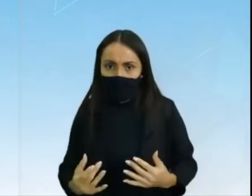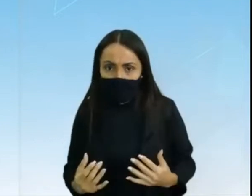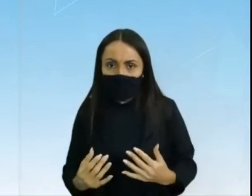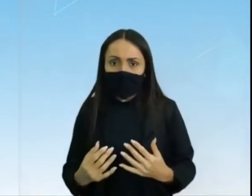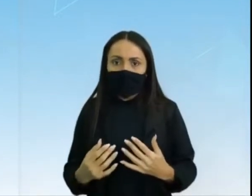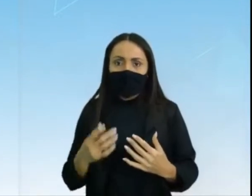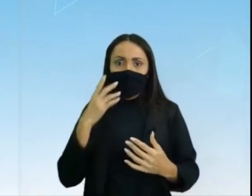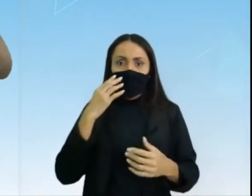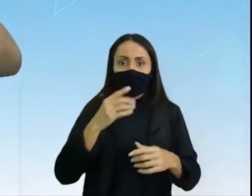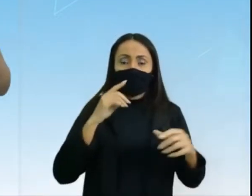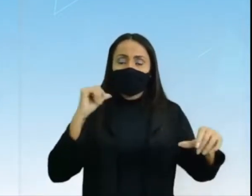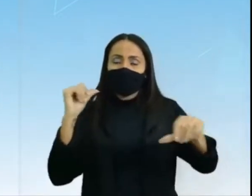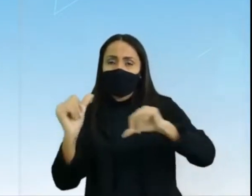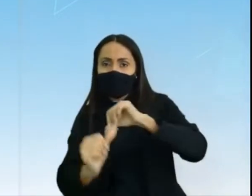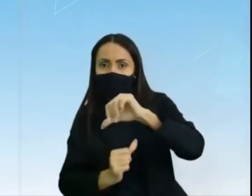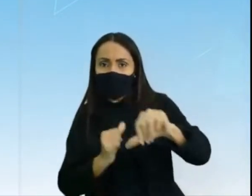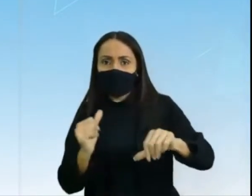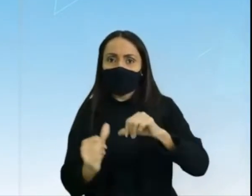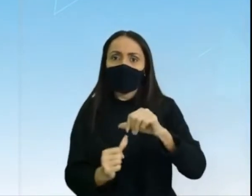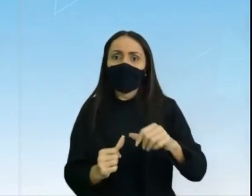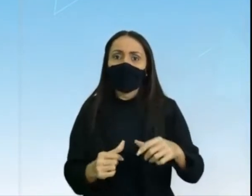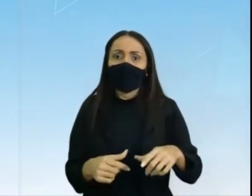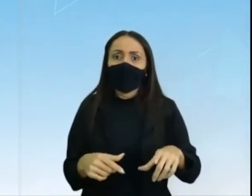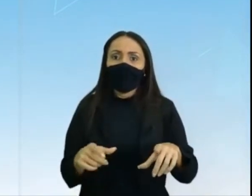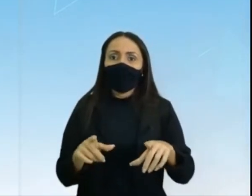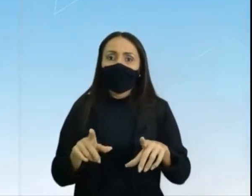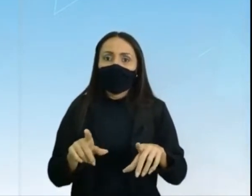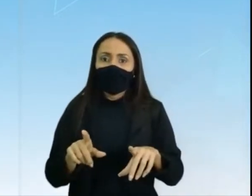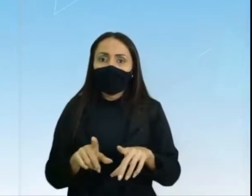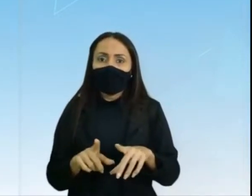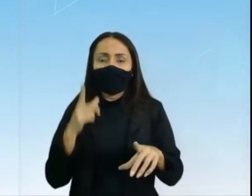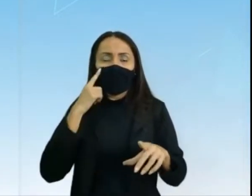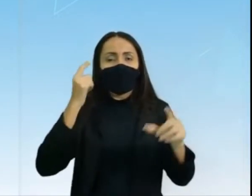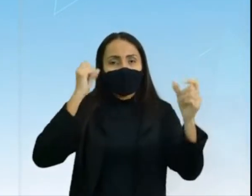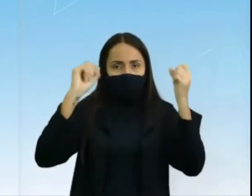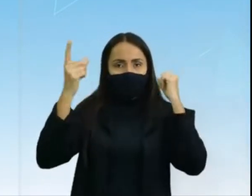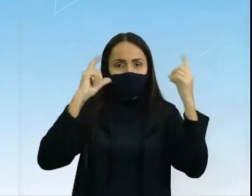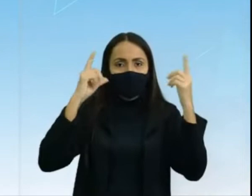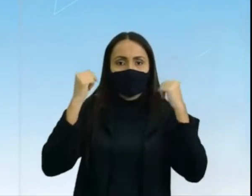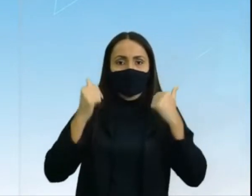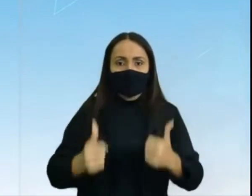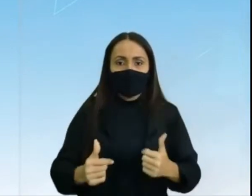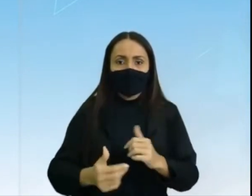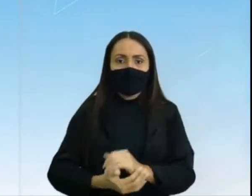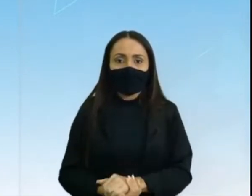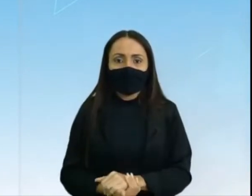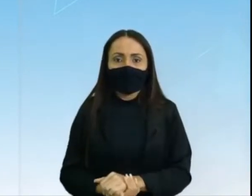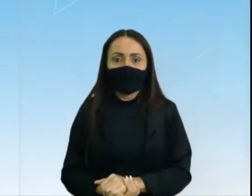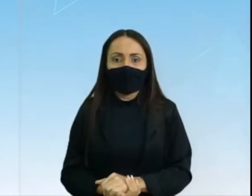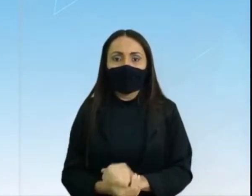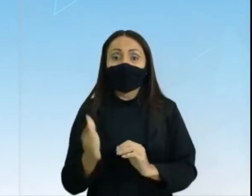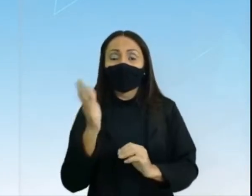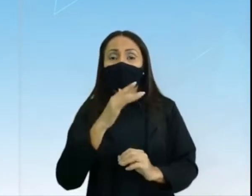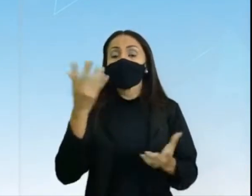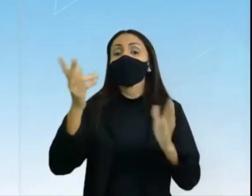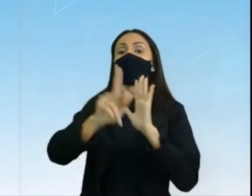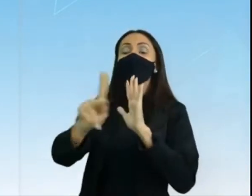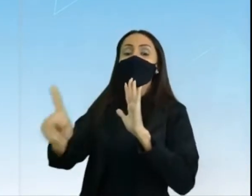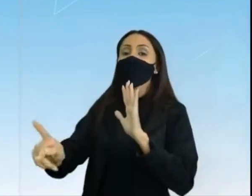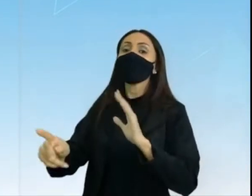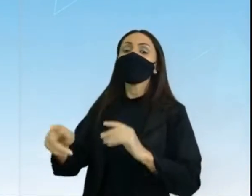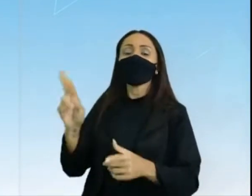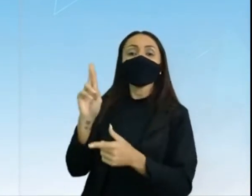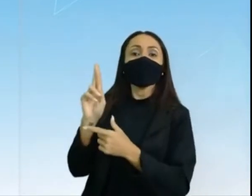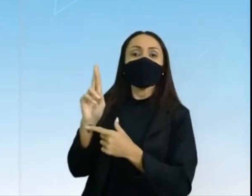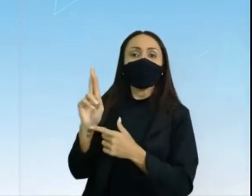está transformando, transportando uma ideia, certo? Vamos ver aqui. Professora